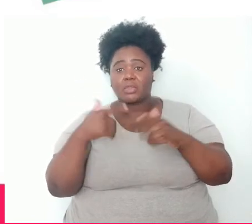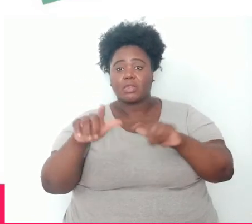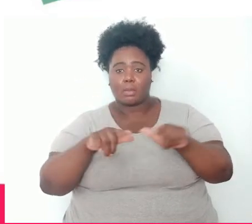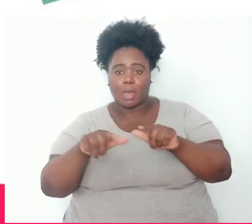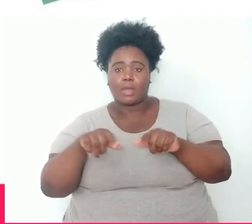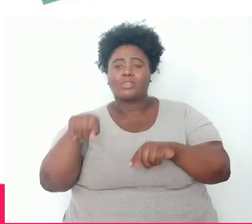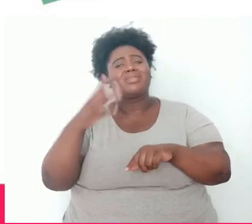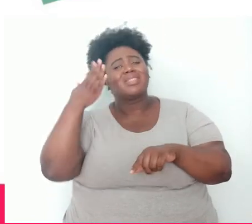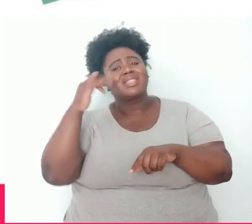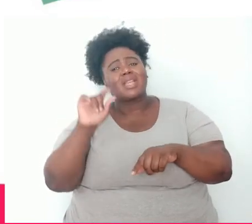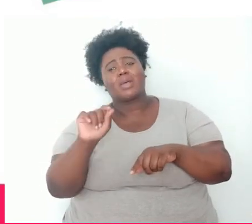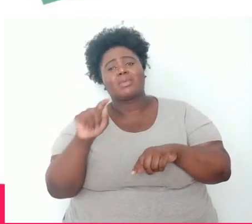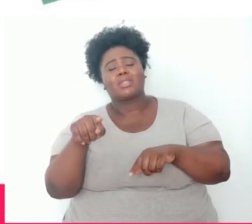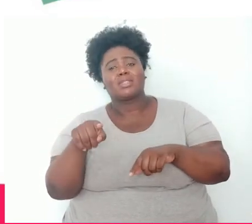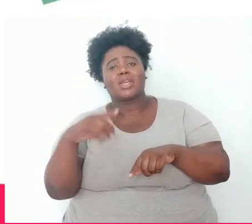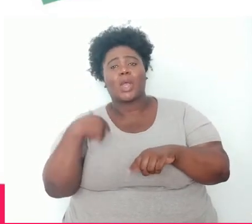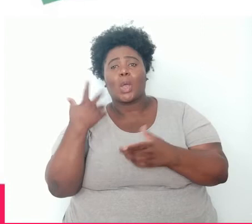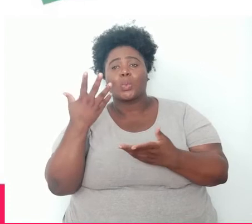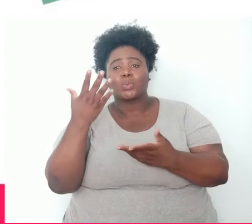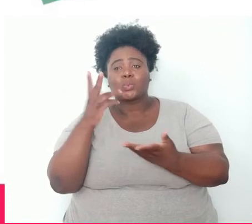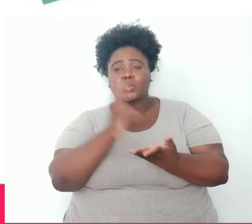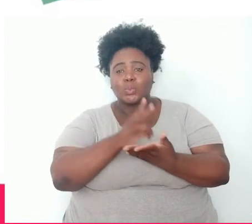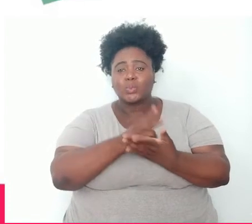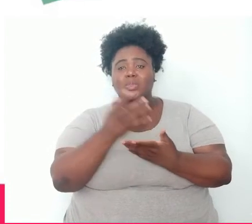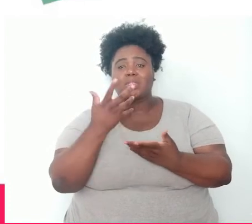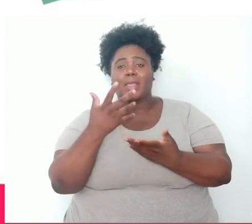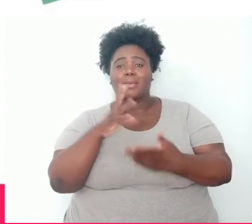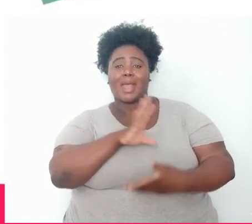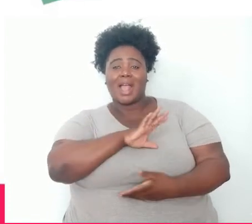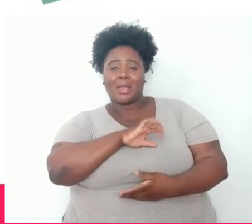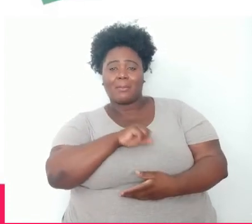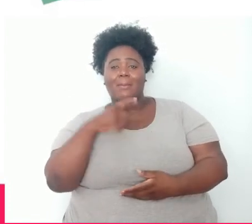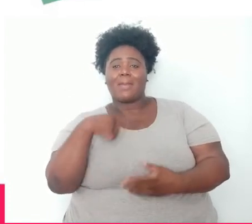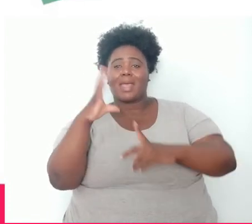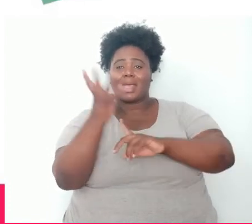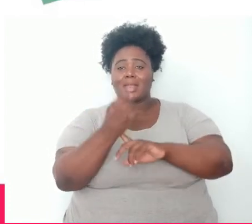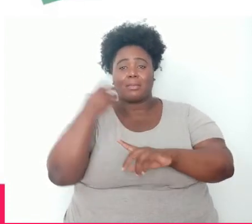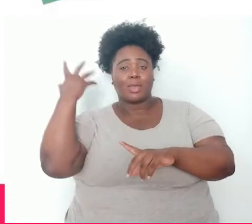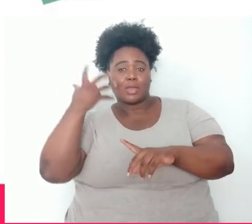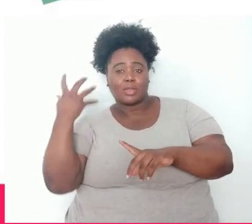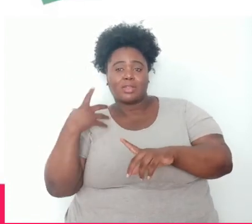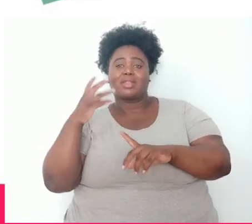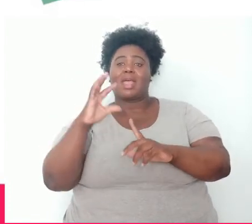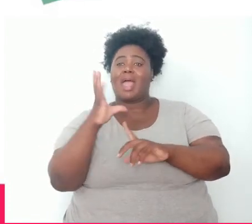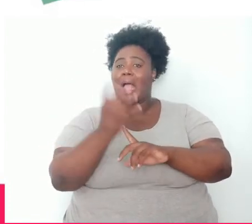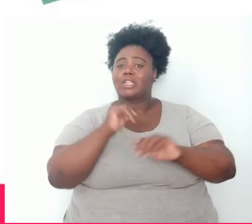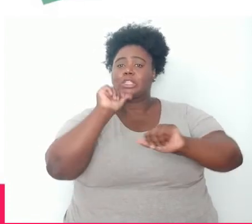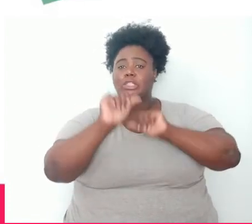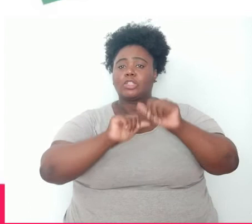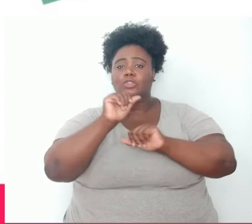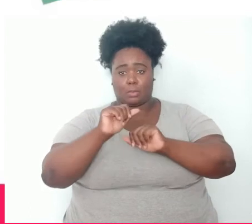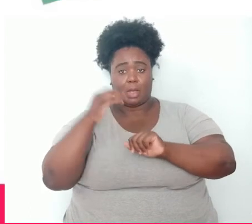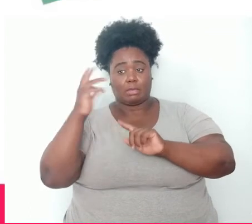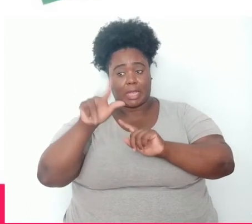sabe que eu sempre tive paixão por esse universo da arte drag, da arte transformista,